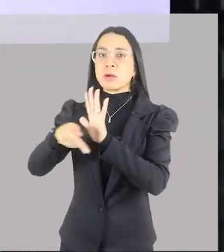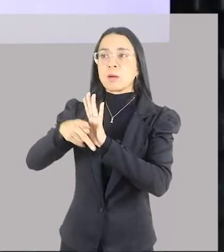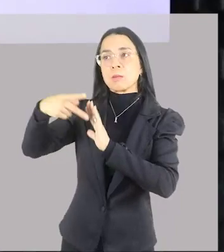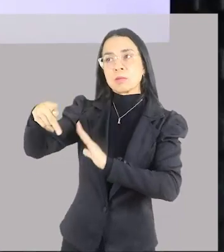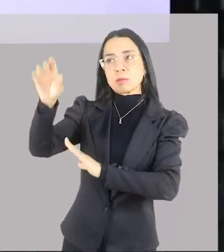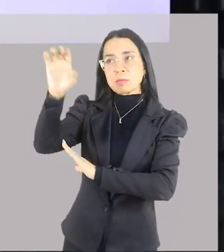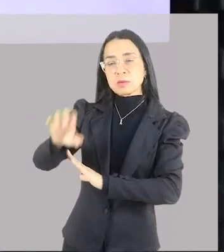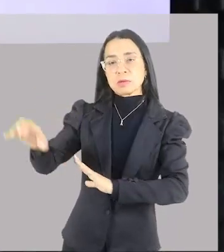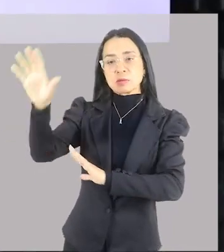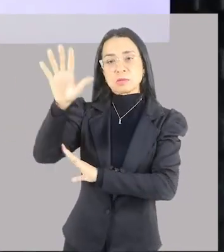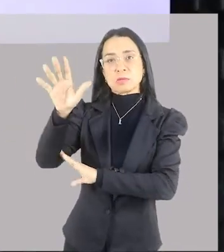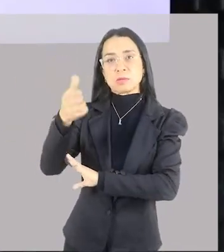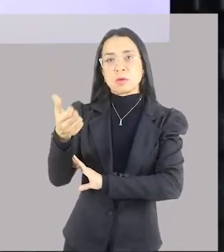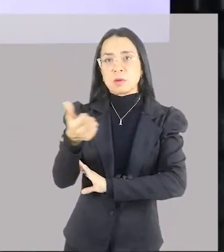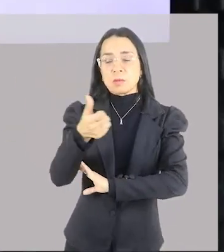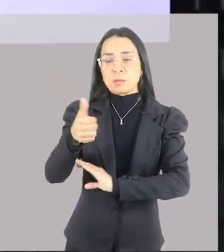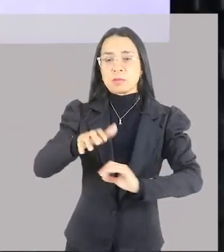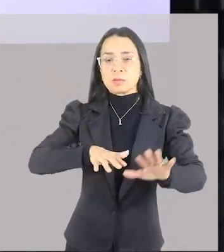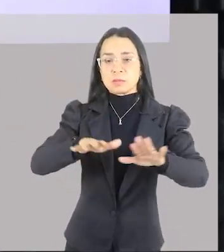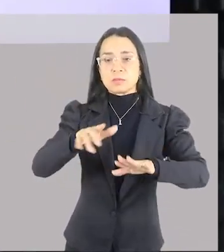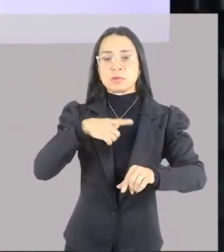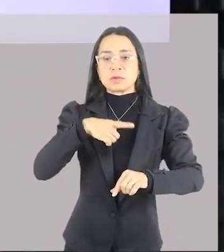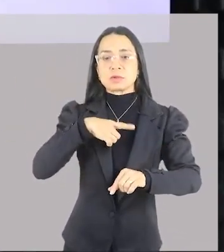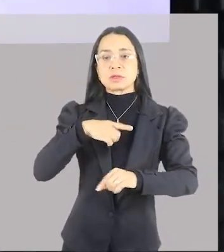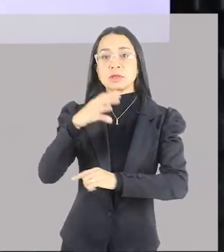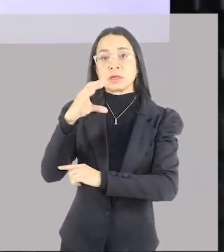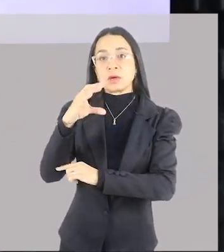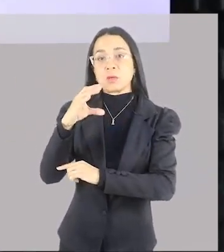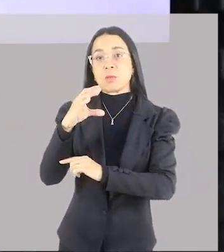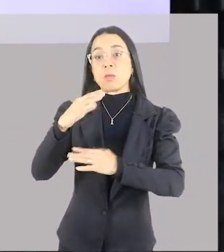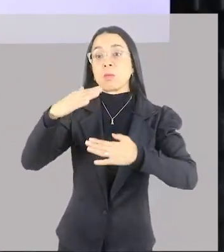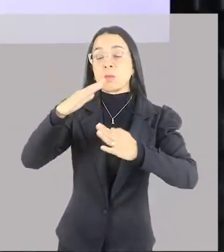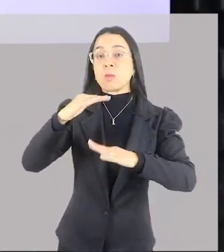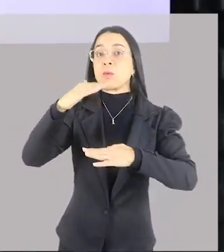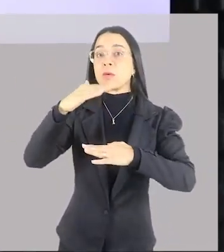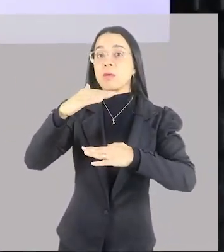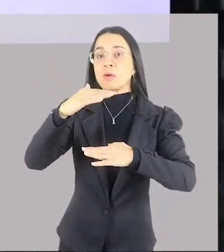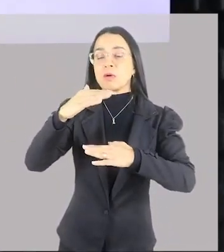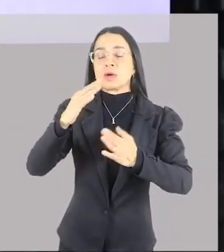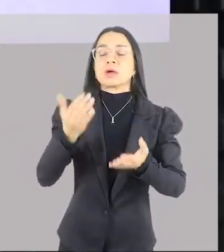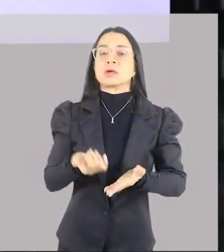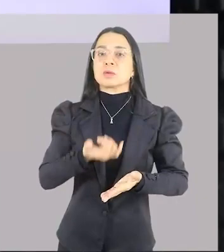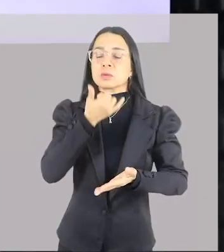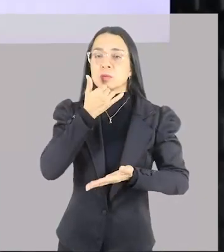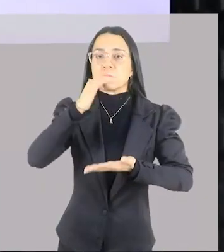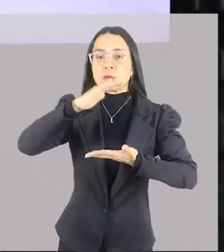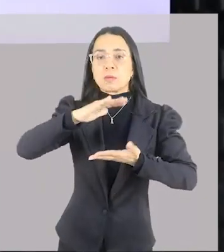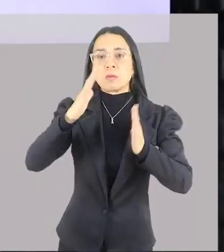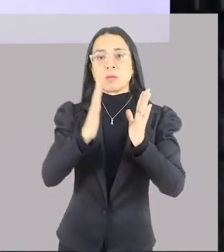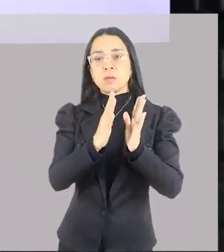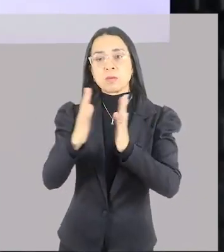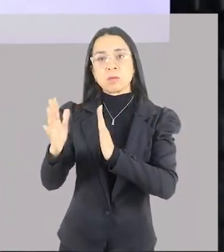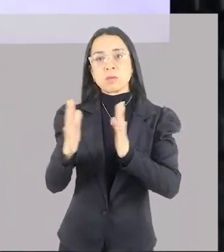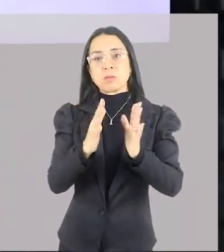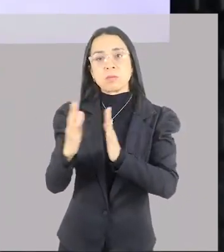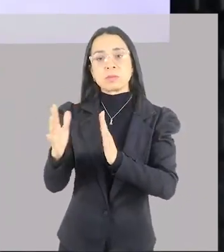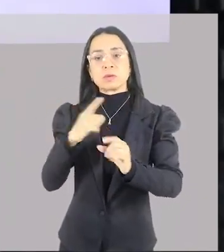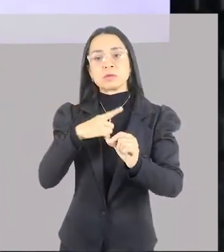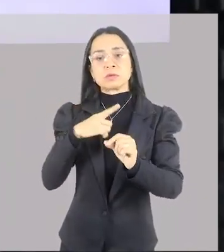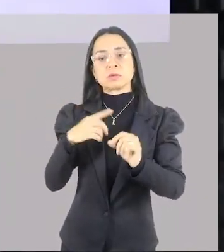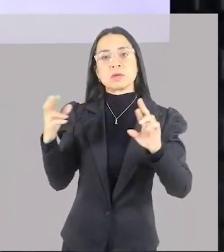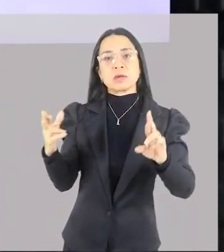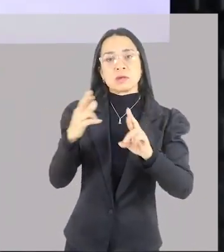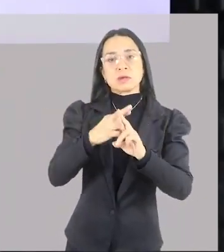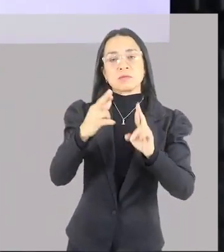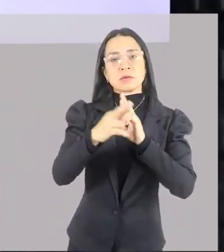E o primeiro movimento artístico que nós temos aqui, certo, é o cubismo, que é um dos mais de referência e bem simples